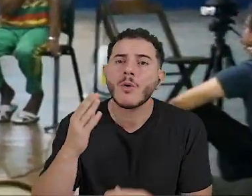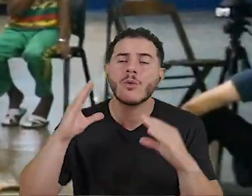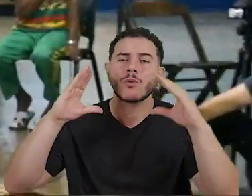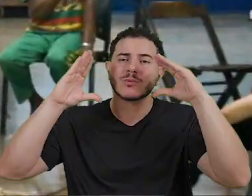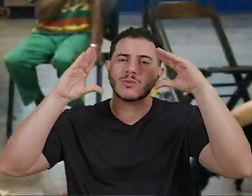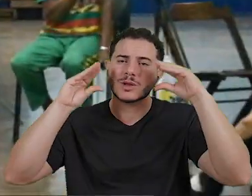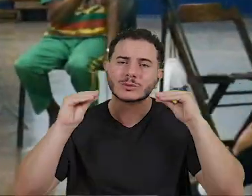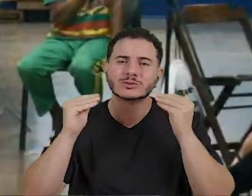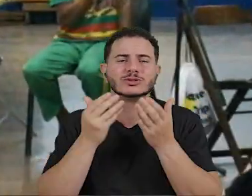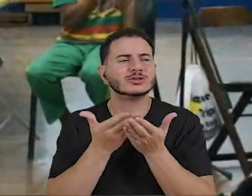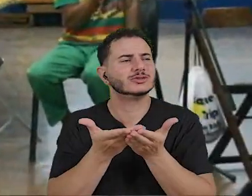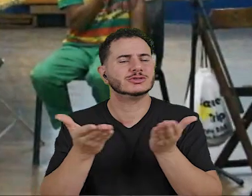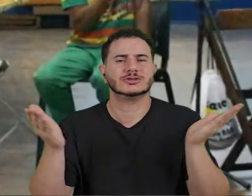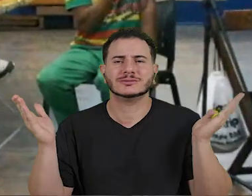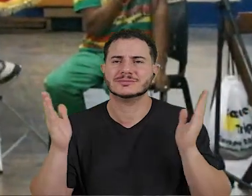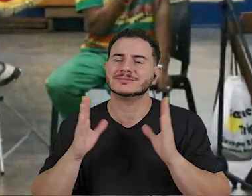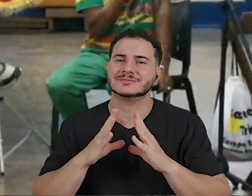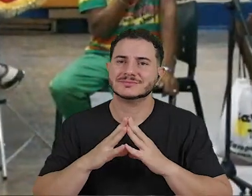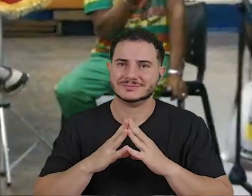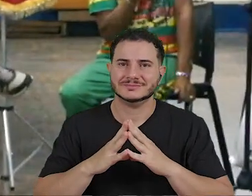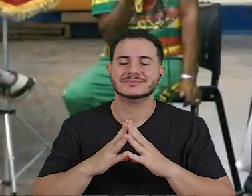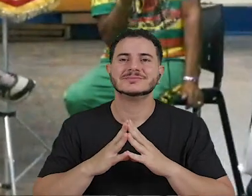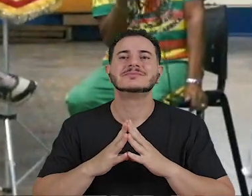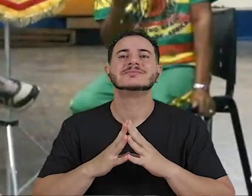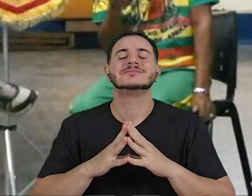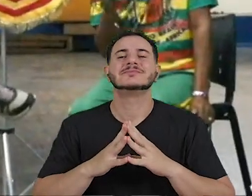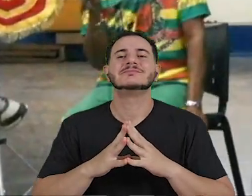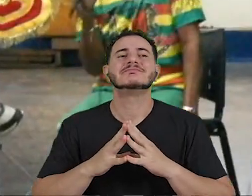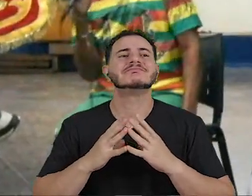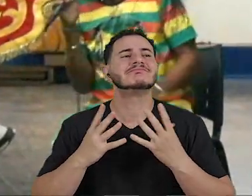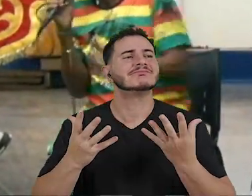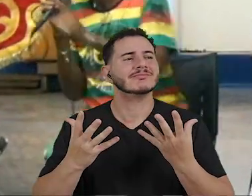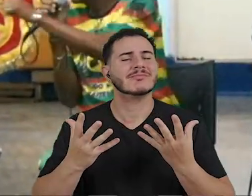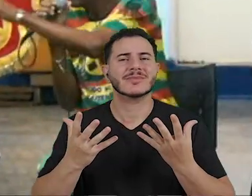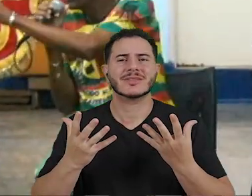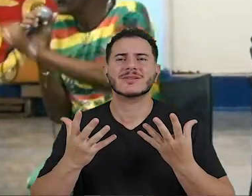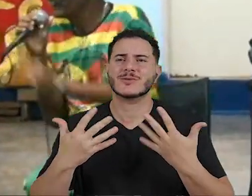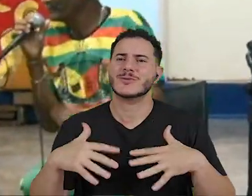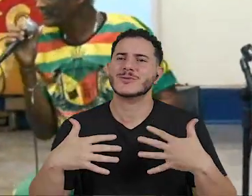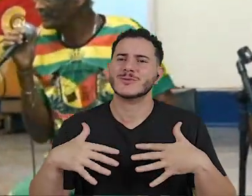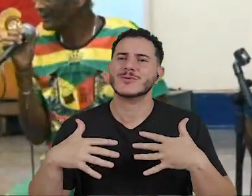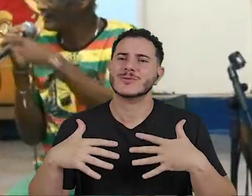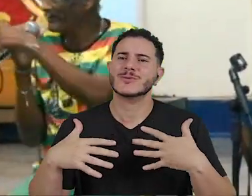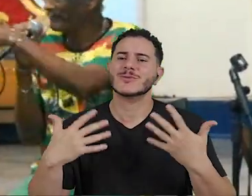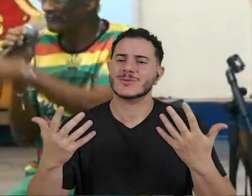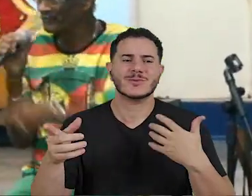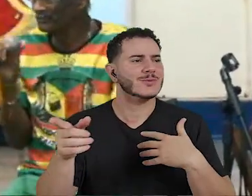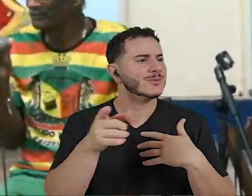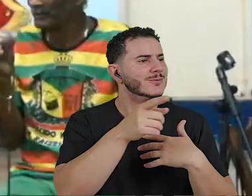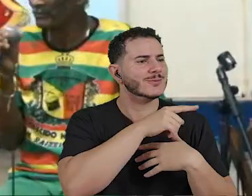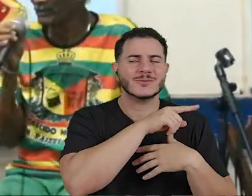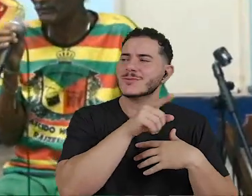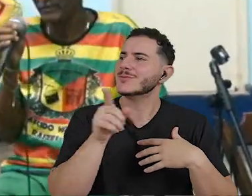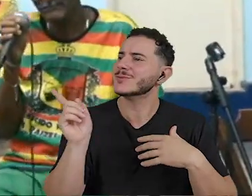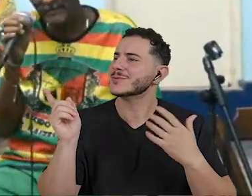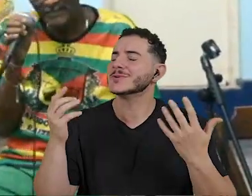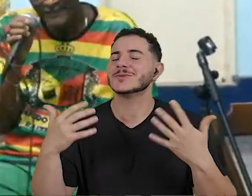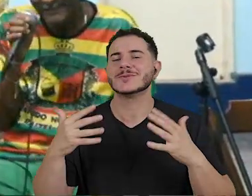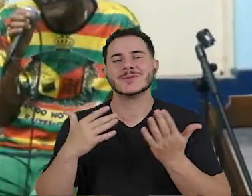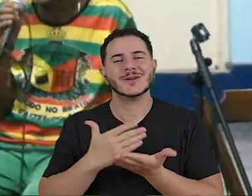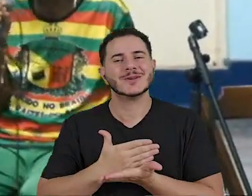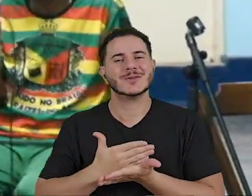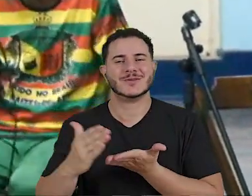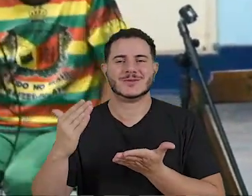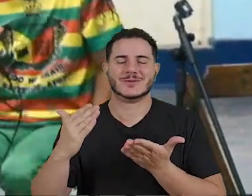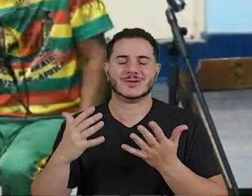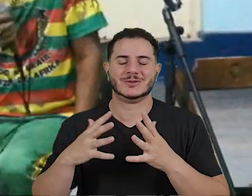noite. Boa noite. Aprenderam, tá vendo? Eu reclamava muito, eu dizia, boa